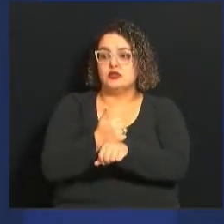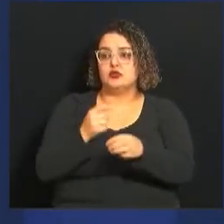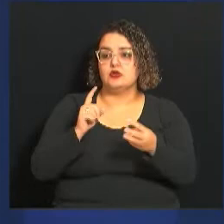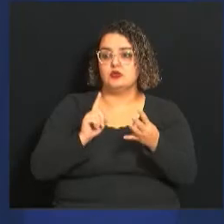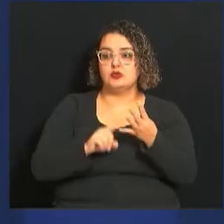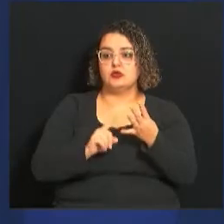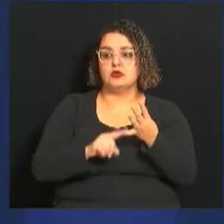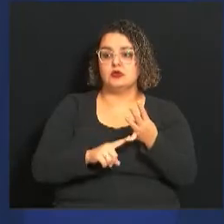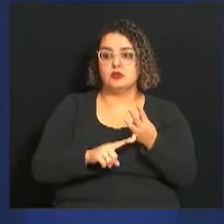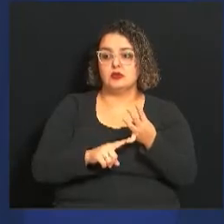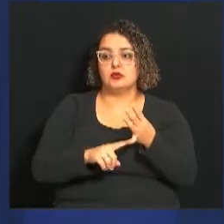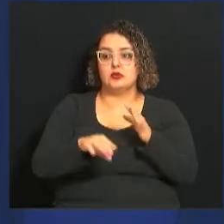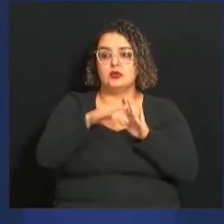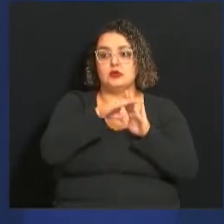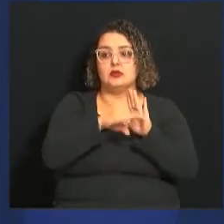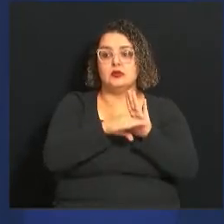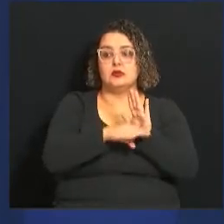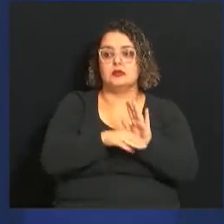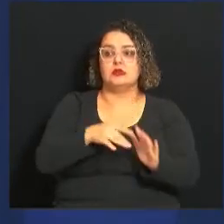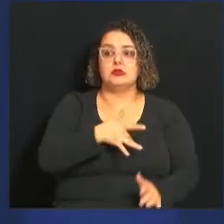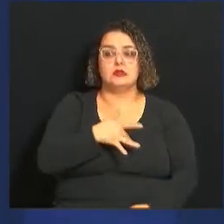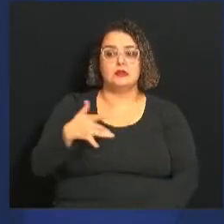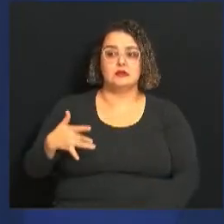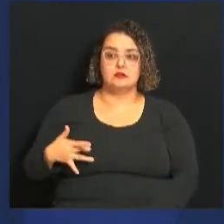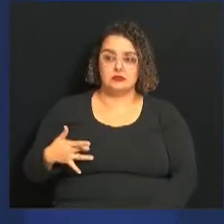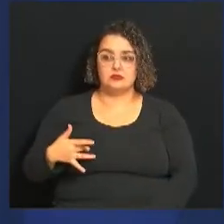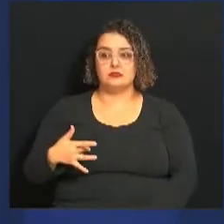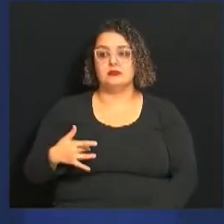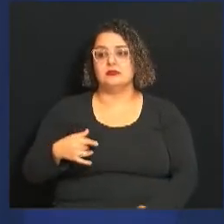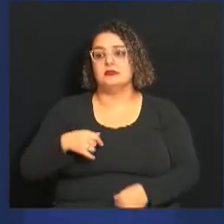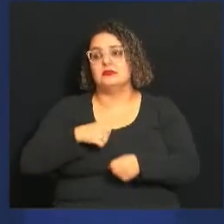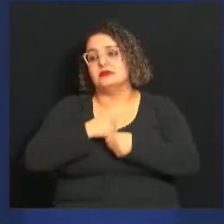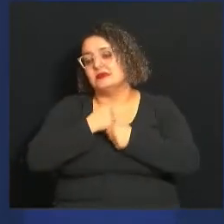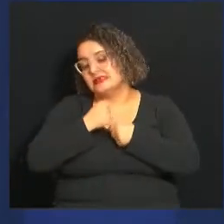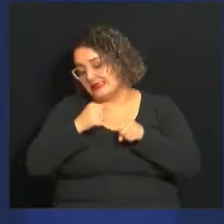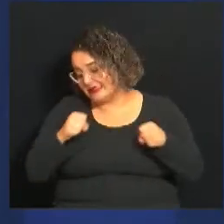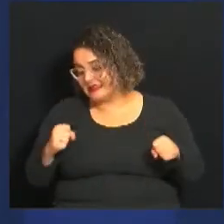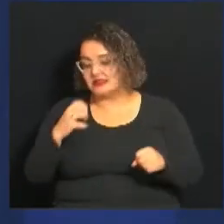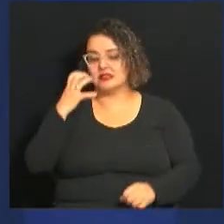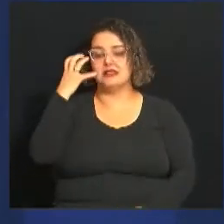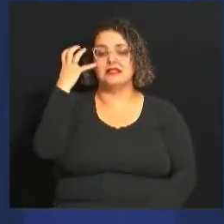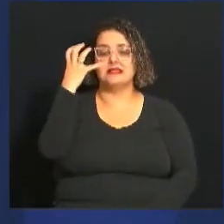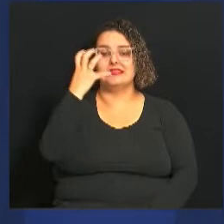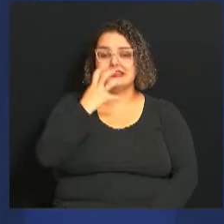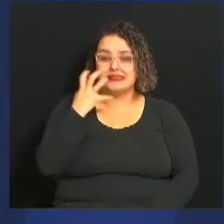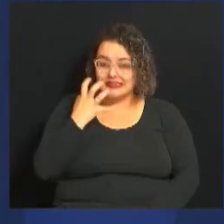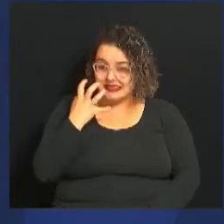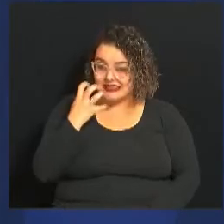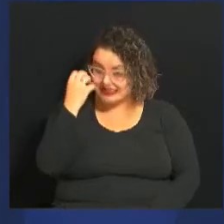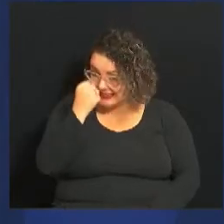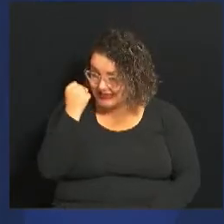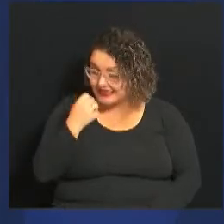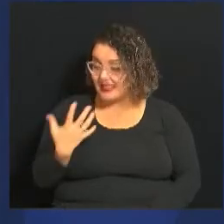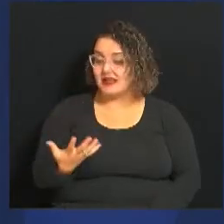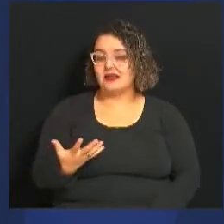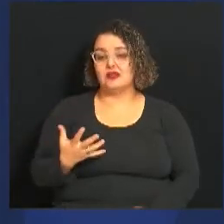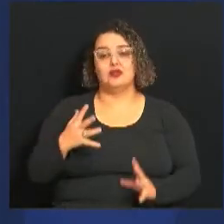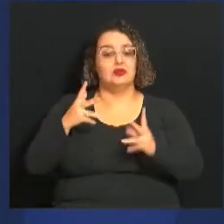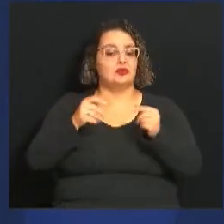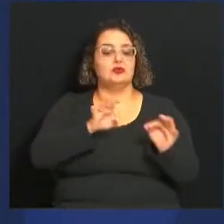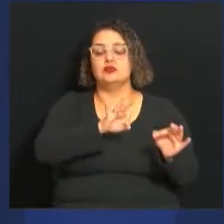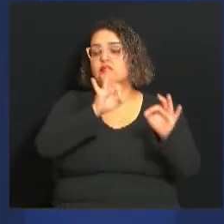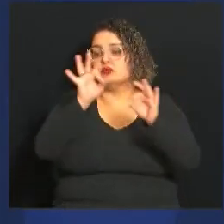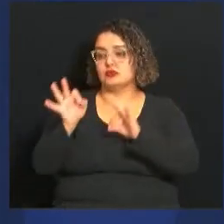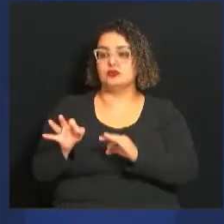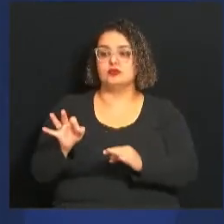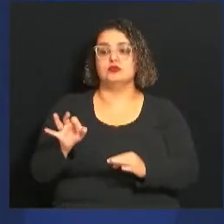discutimos a pauta da saúde, né, a pauta da saúde é uma pauta sinceríssima na nossa cidade, está todo mundo acompanhando, né? Todo mundo tem mais ou